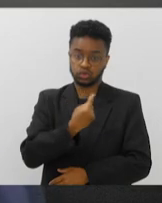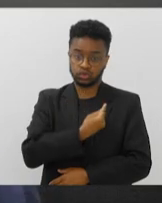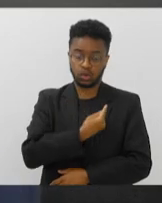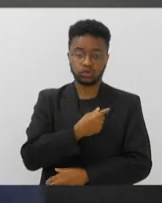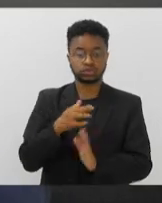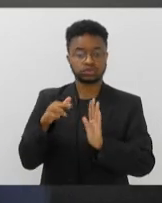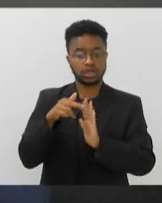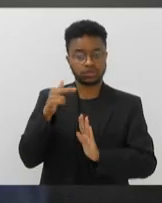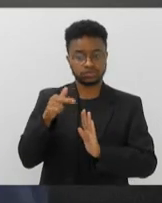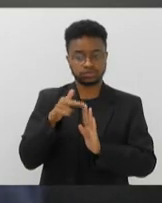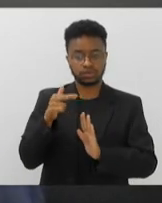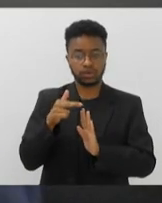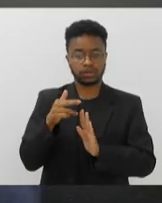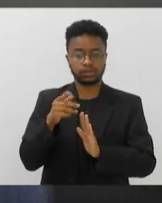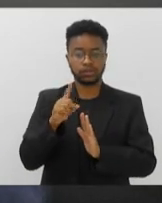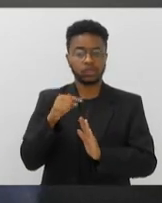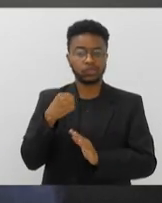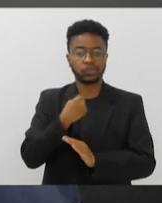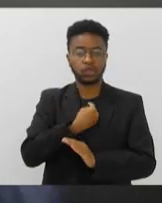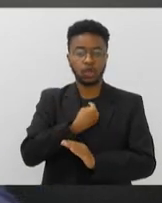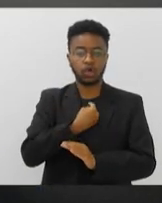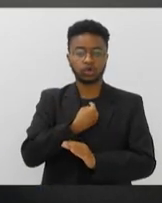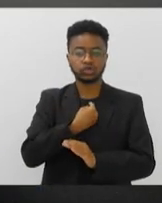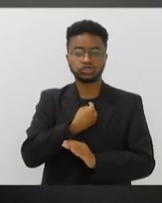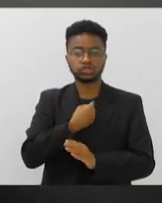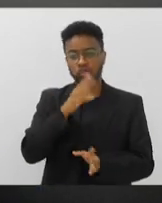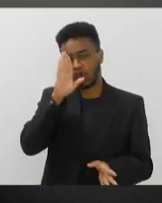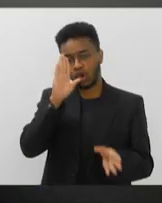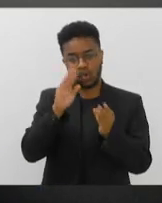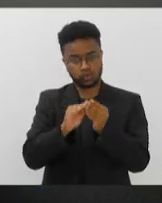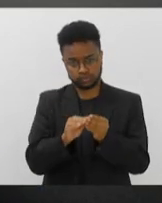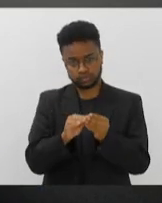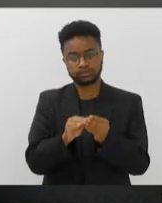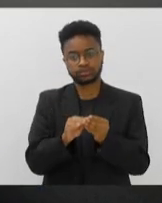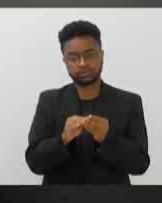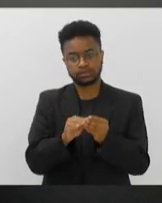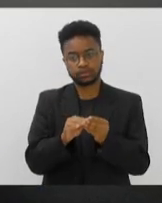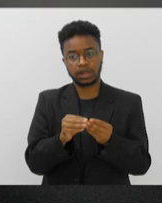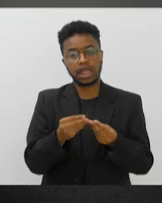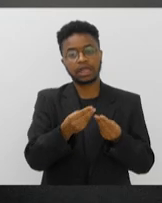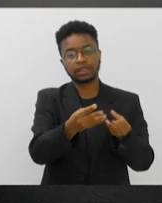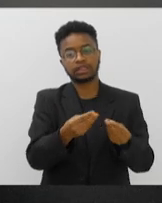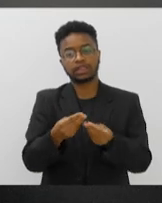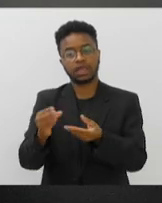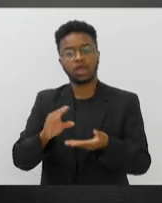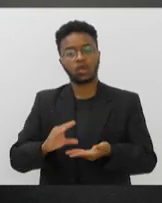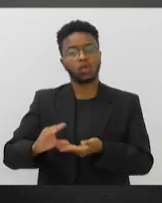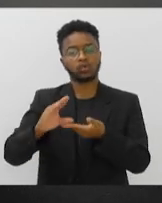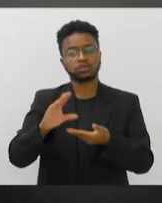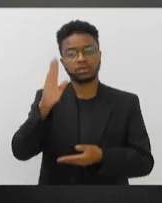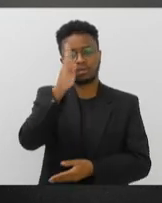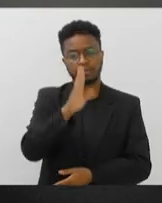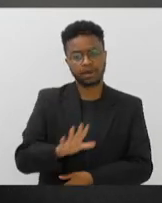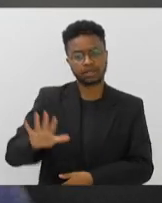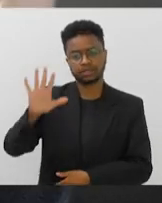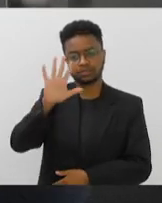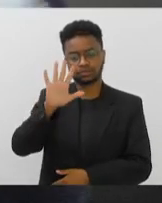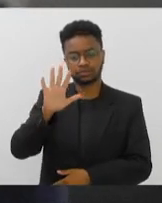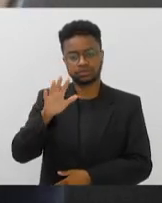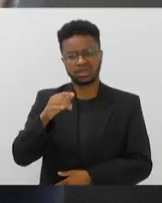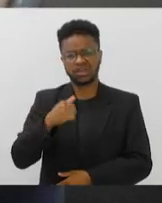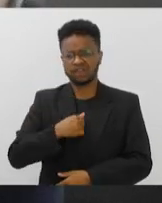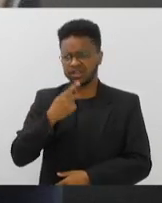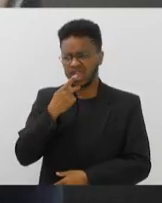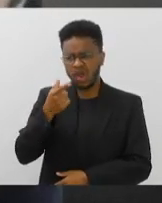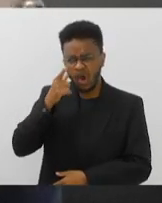resoluções resoluções no sentido de nossas nossas conclusões para todos os conselhos do Brasil falei vem cá mas